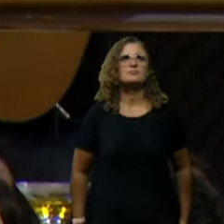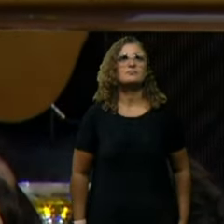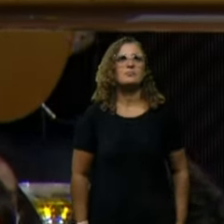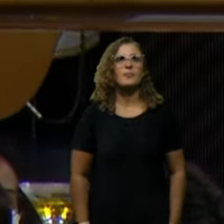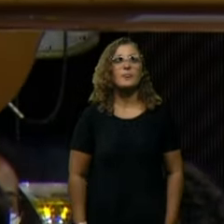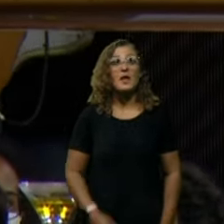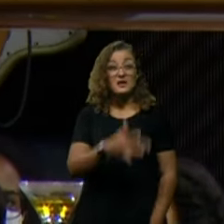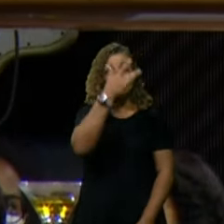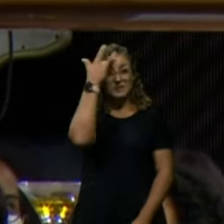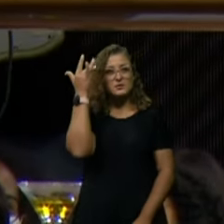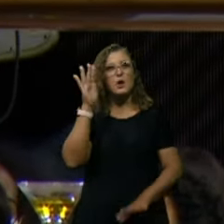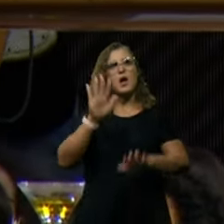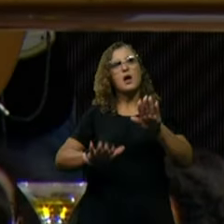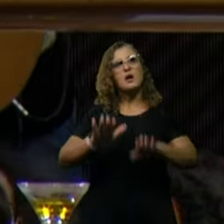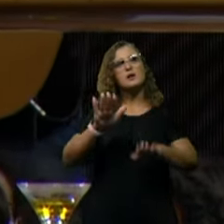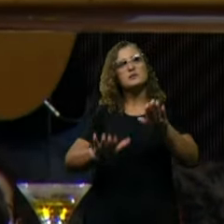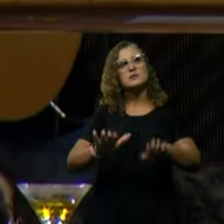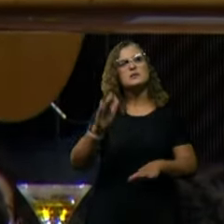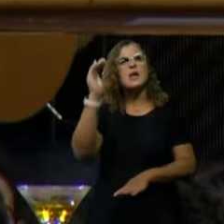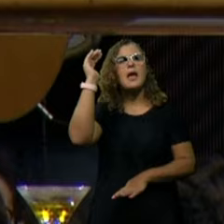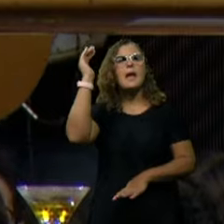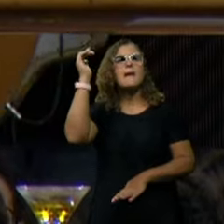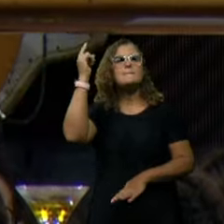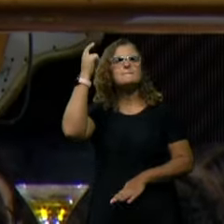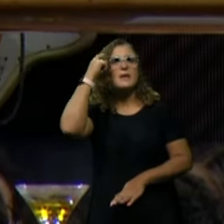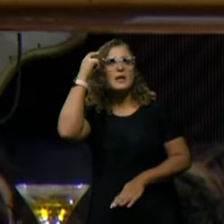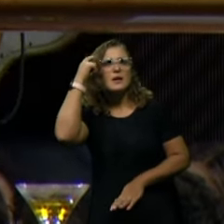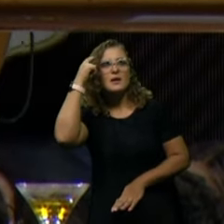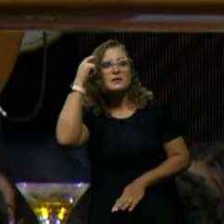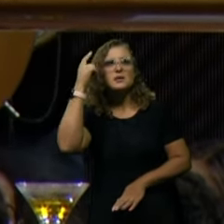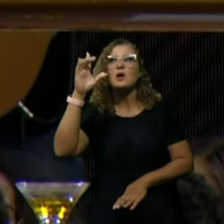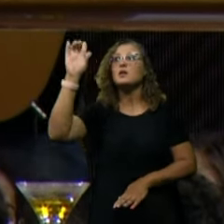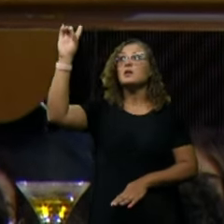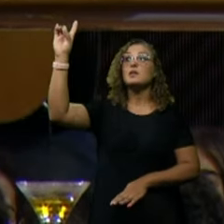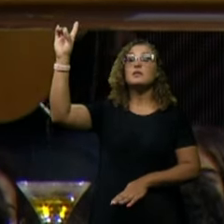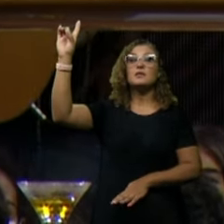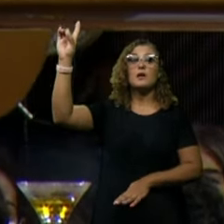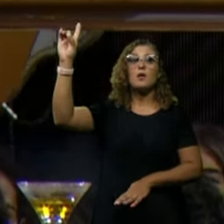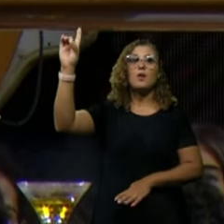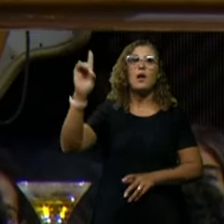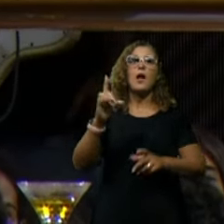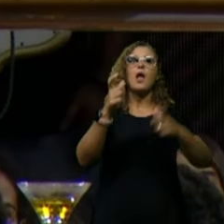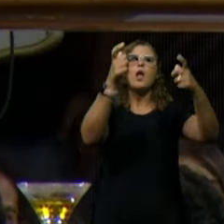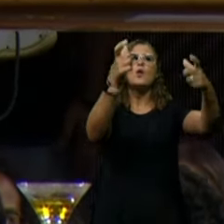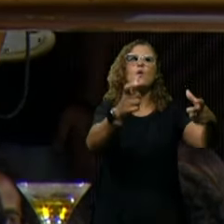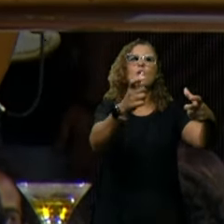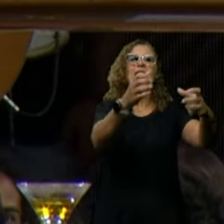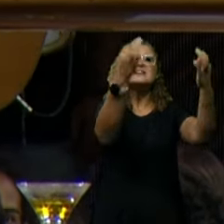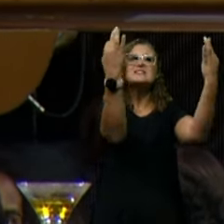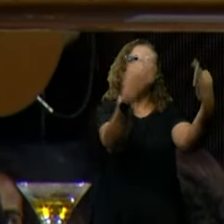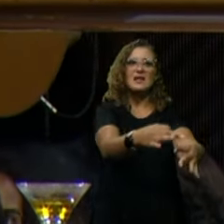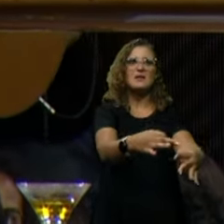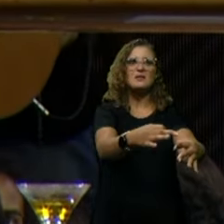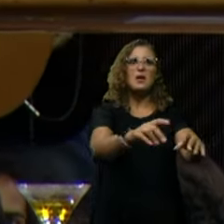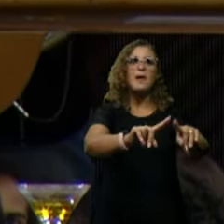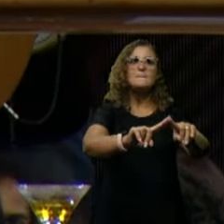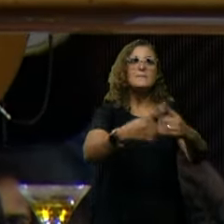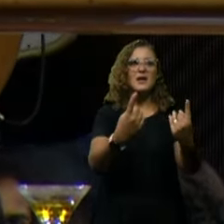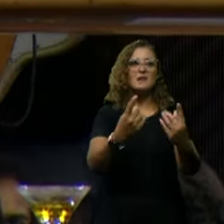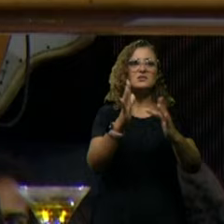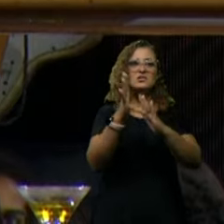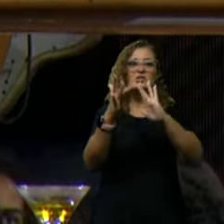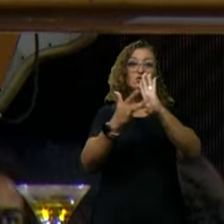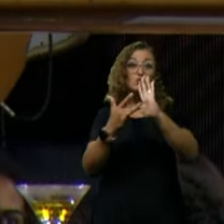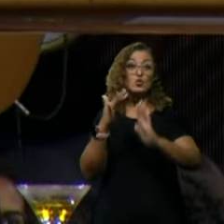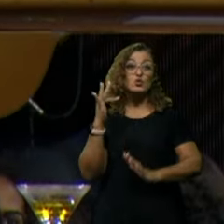e as pessoas pensam que Jesus é de estilo Jesus não é de estilo a Jesus é